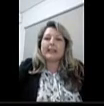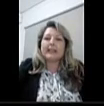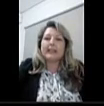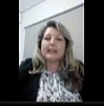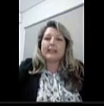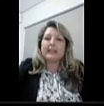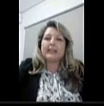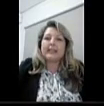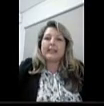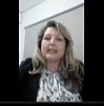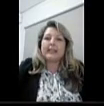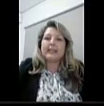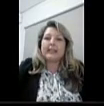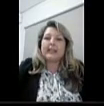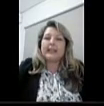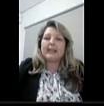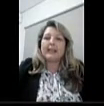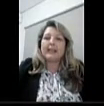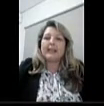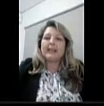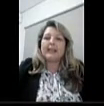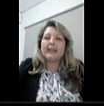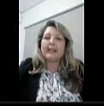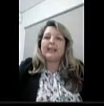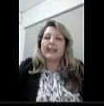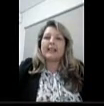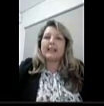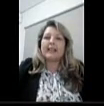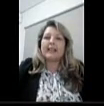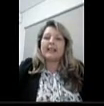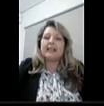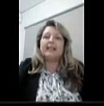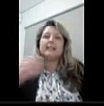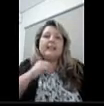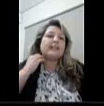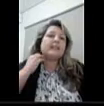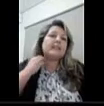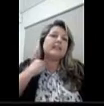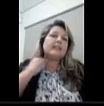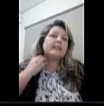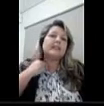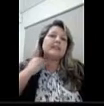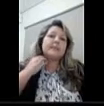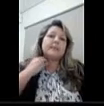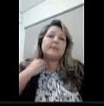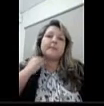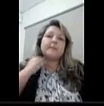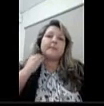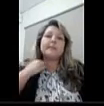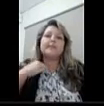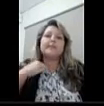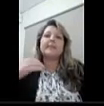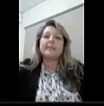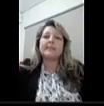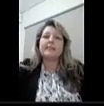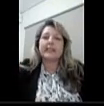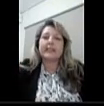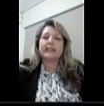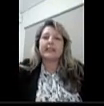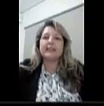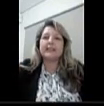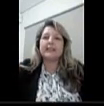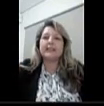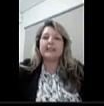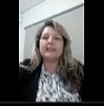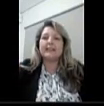eu acho que é legal falar, Flávia, que o uso de calculadora, principalmente, a gente sugere bastante para quem tem descalculia. então, assim, o